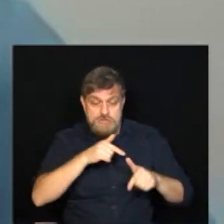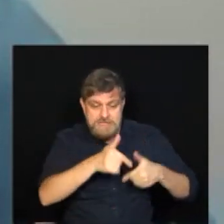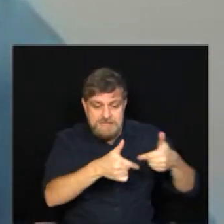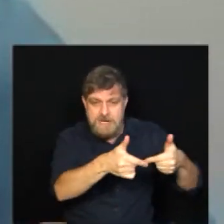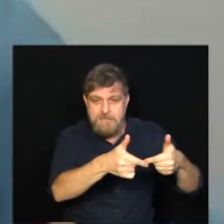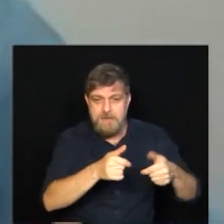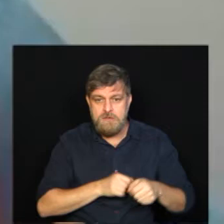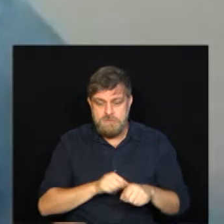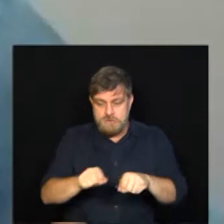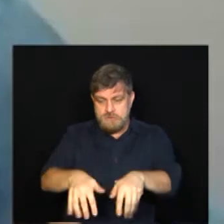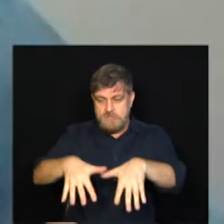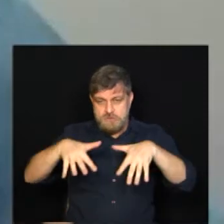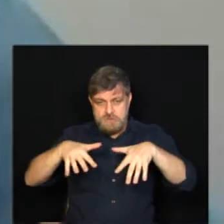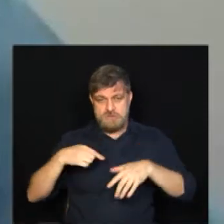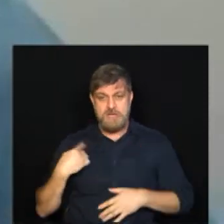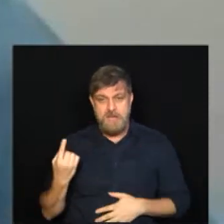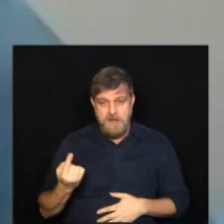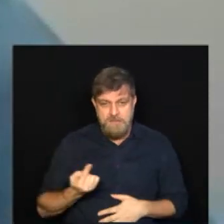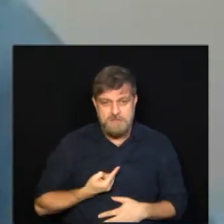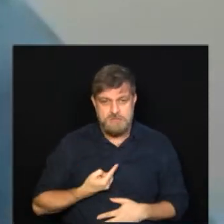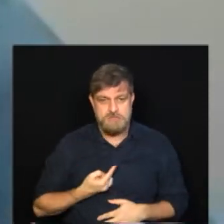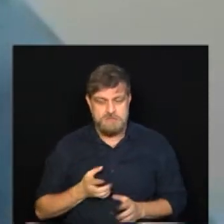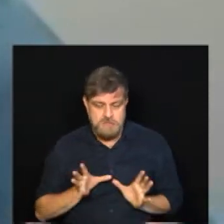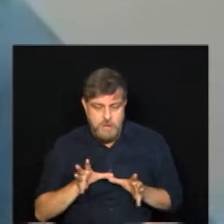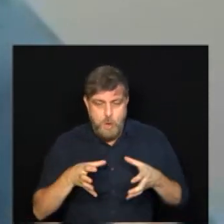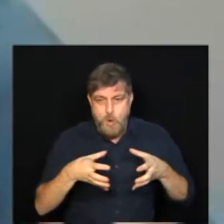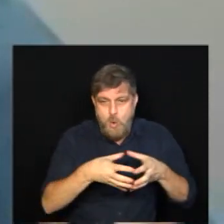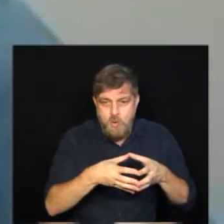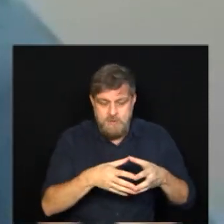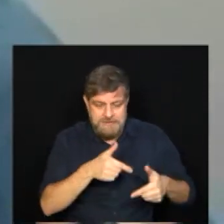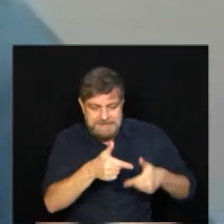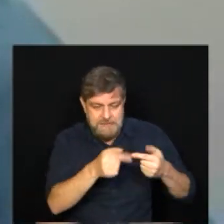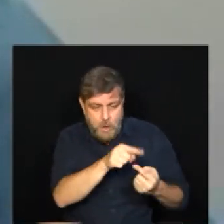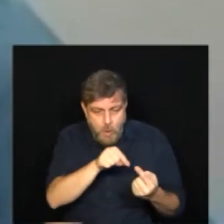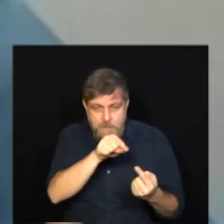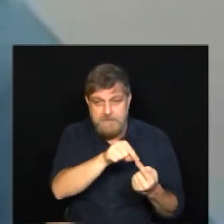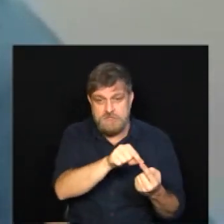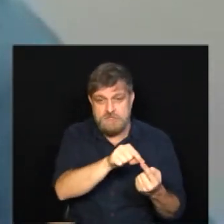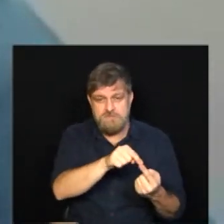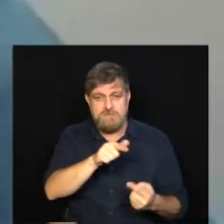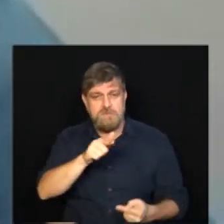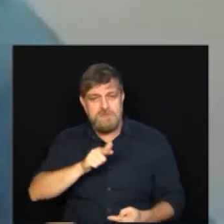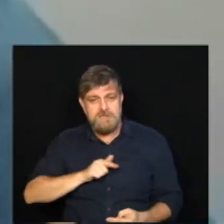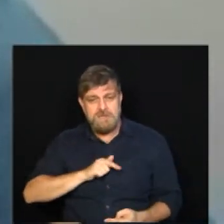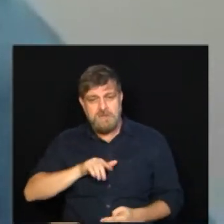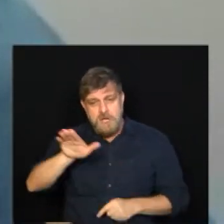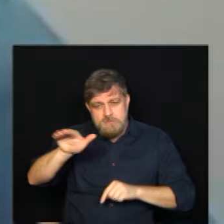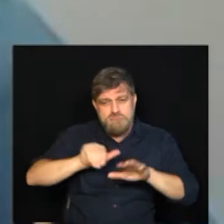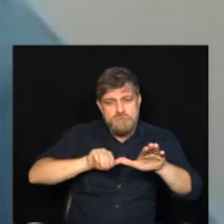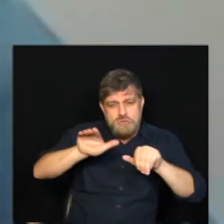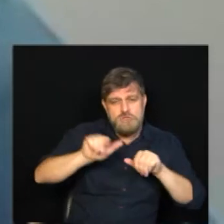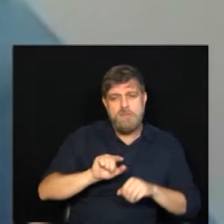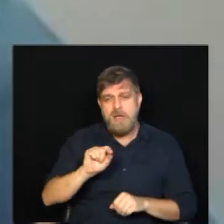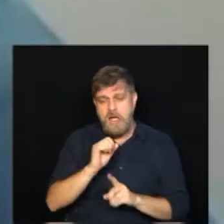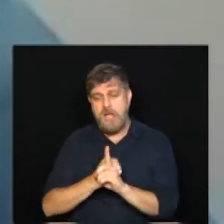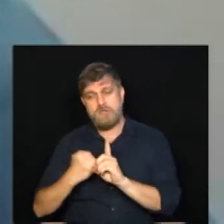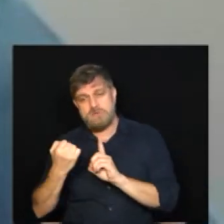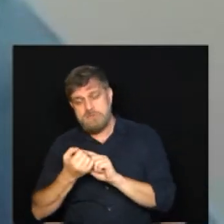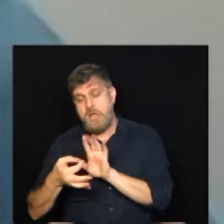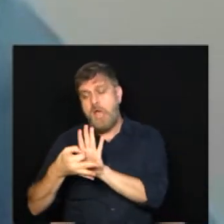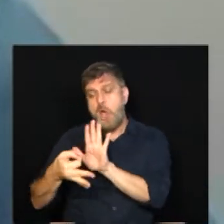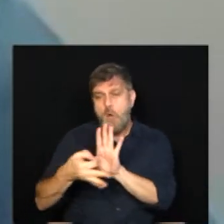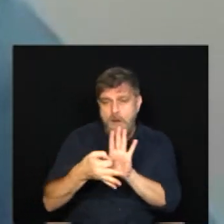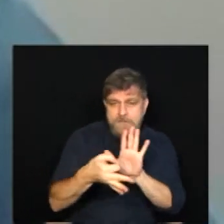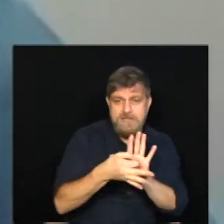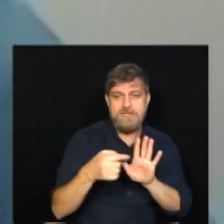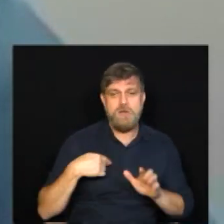de audiências aí, para a gente, dentro do escopo do que a gente pretende na comissão, a gente chamar aí a sociedade